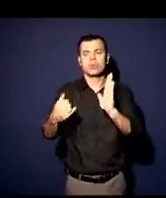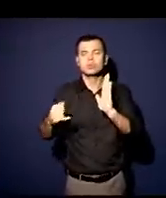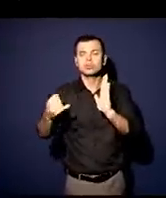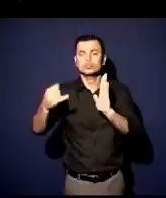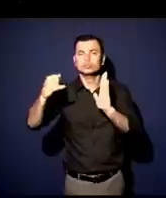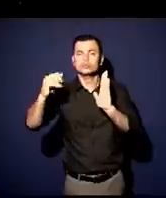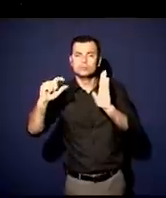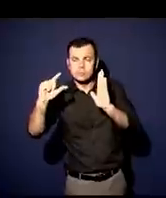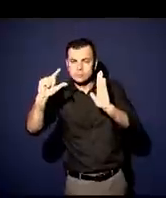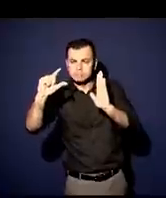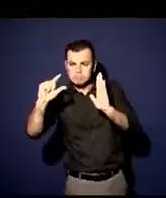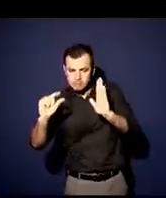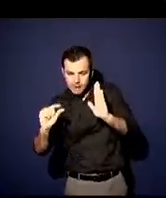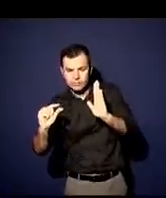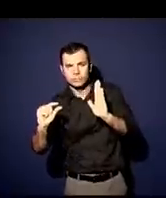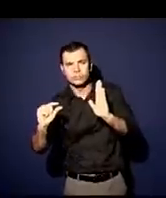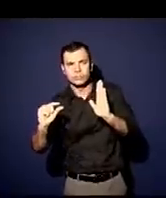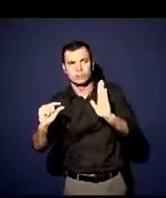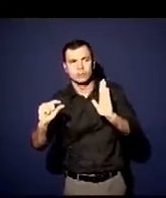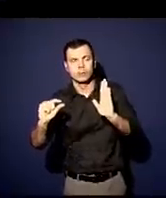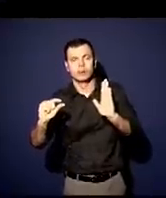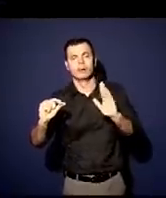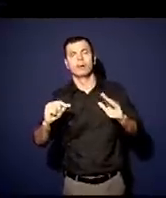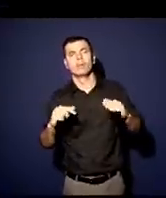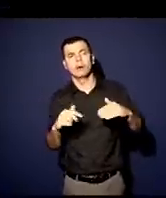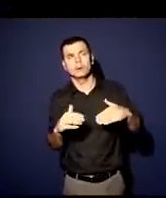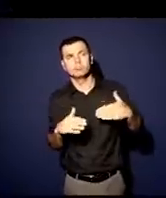quer dizer, se acumularam, né,